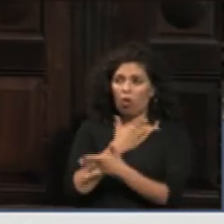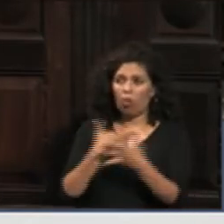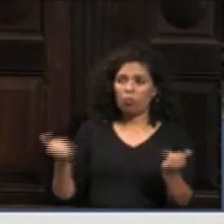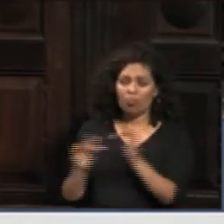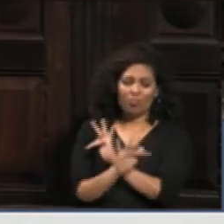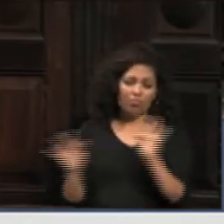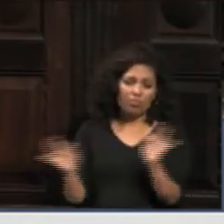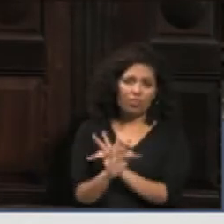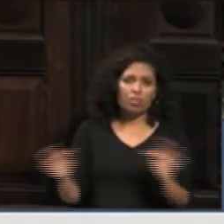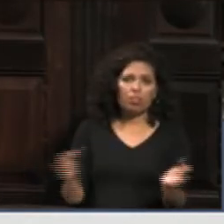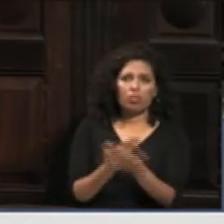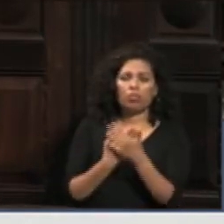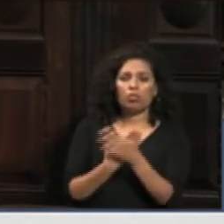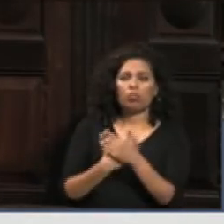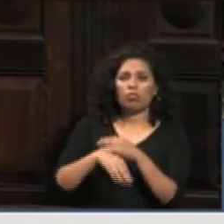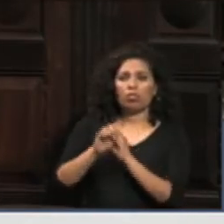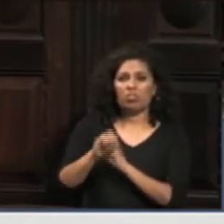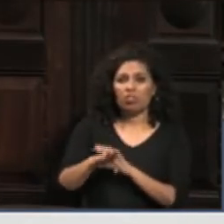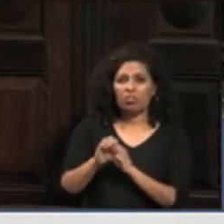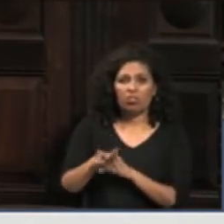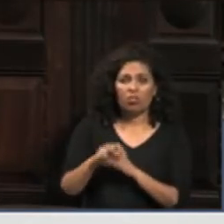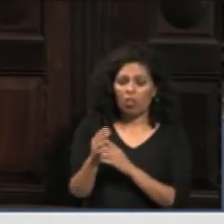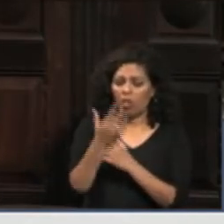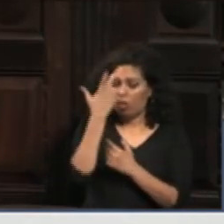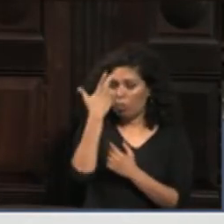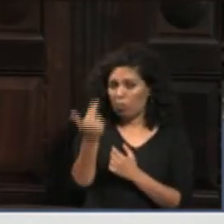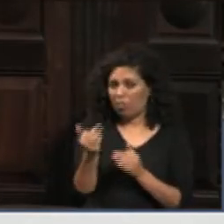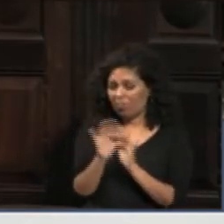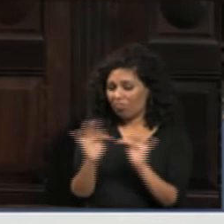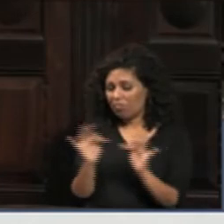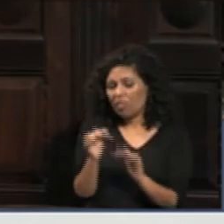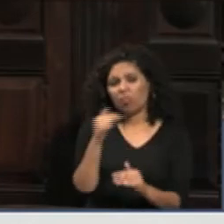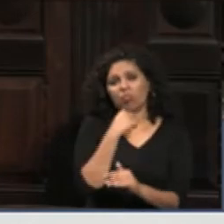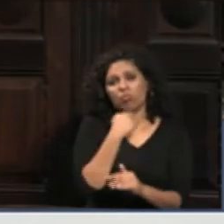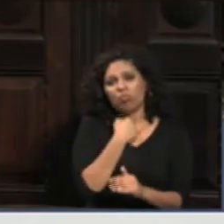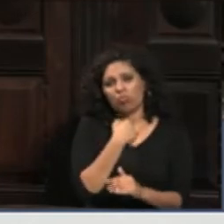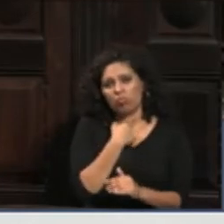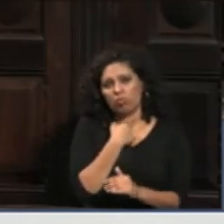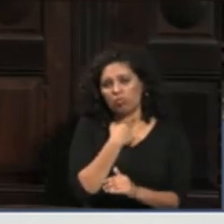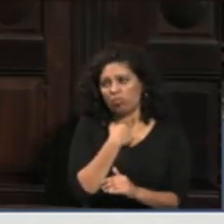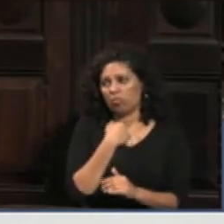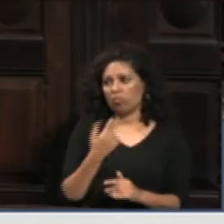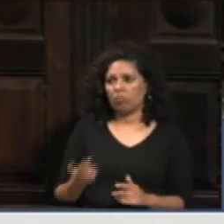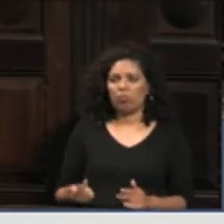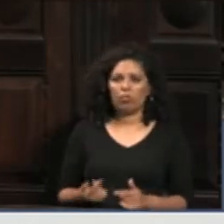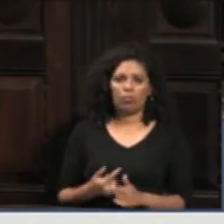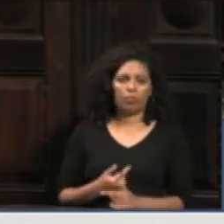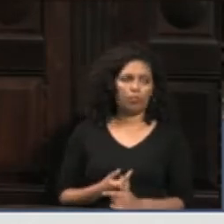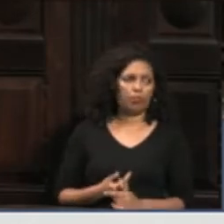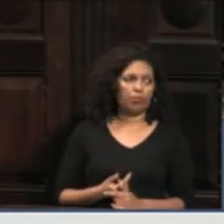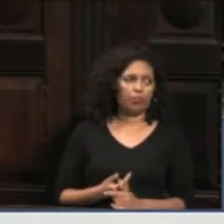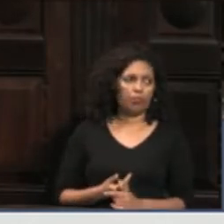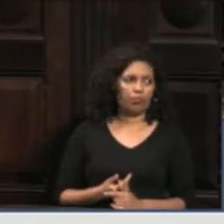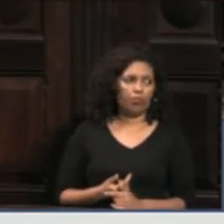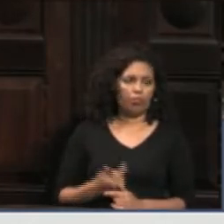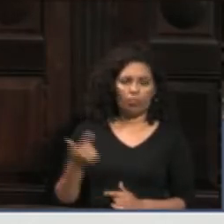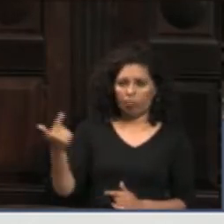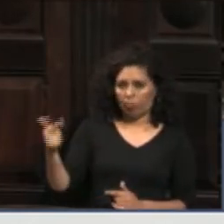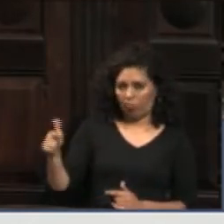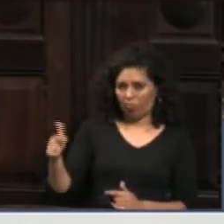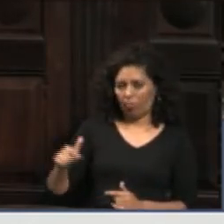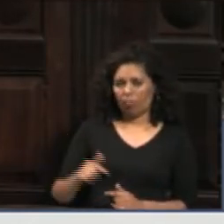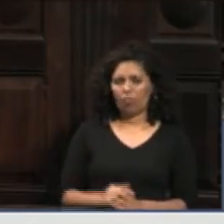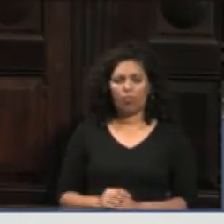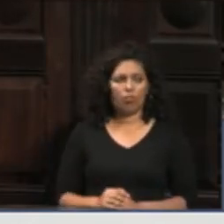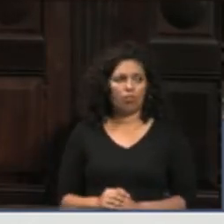né, com a falta de merenda e com outros itens que são primordiais para que a gente possa dar às nossas crianças um